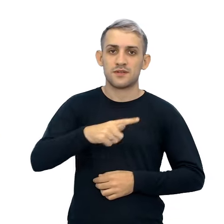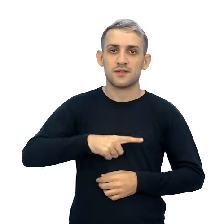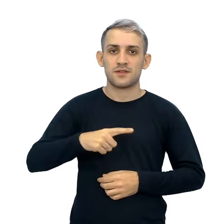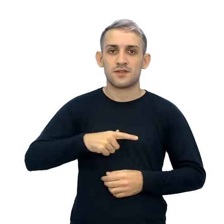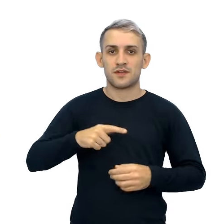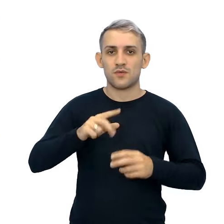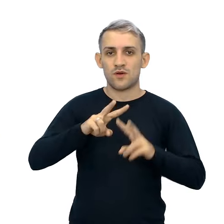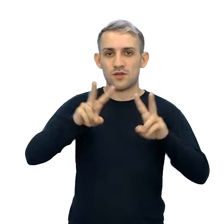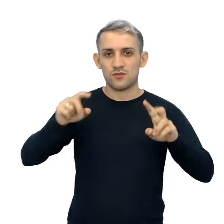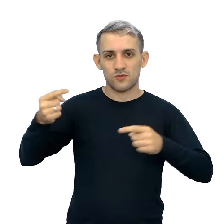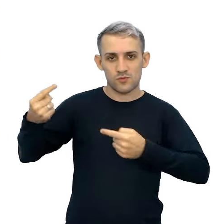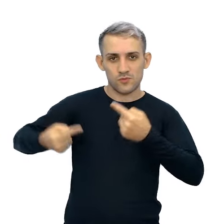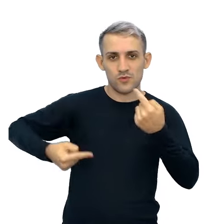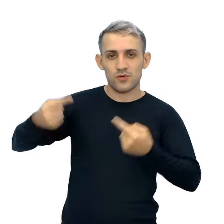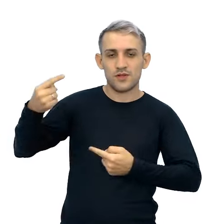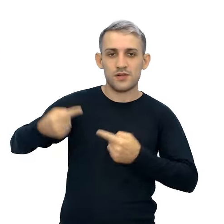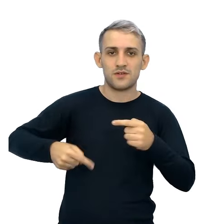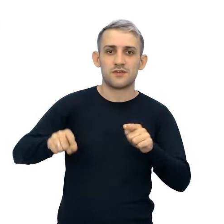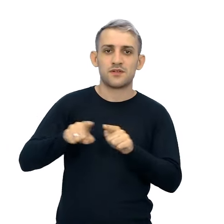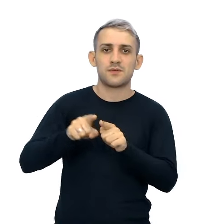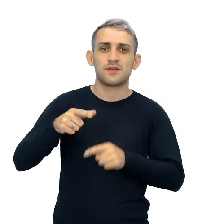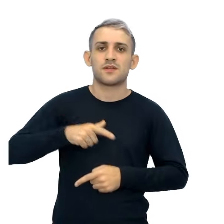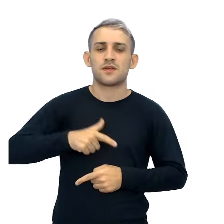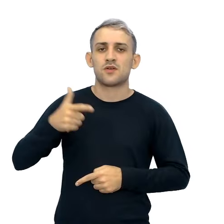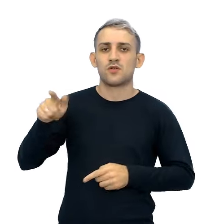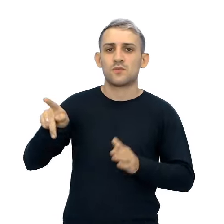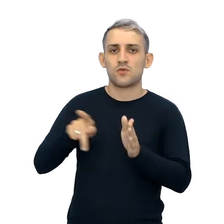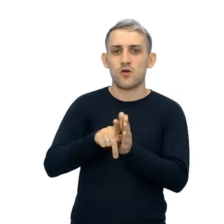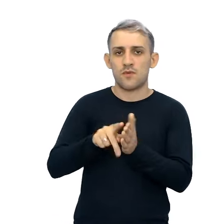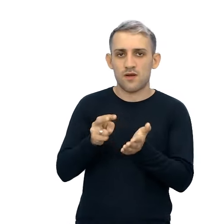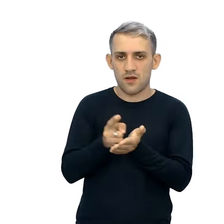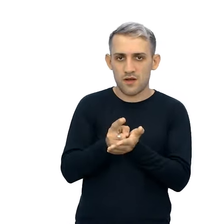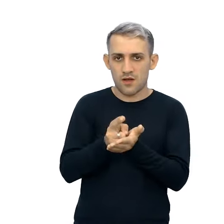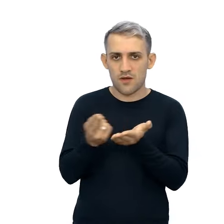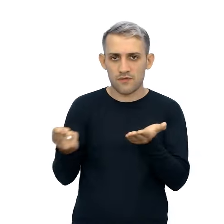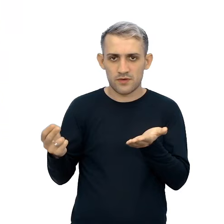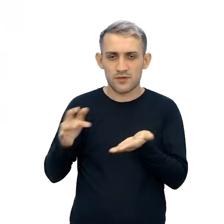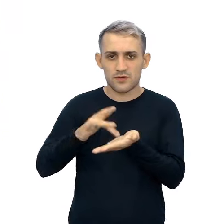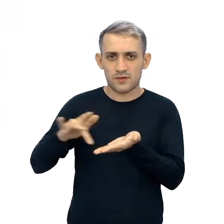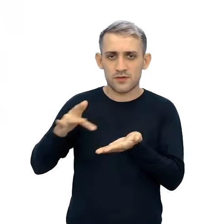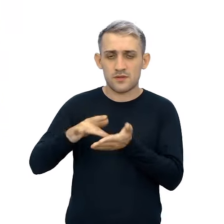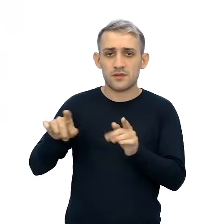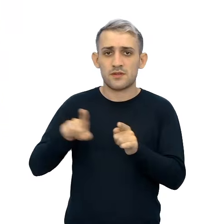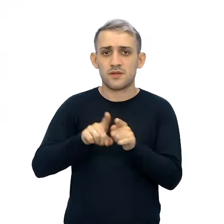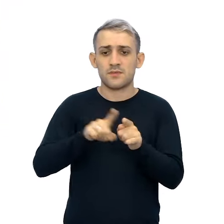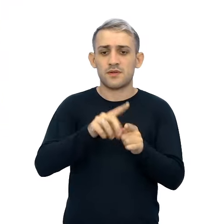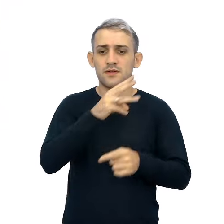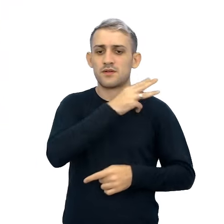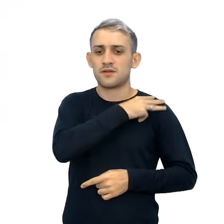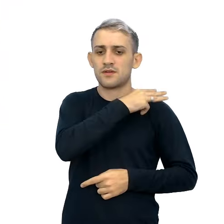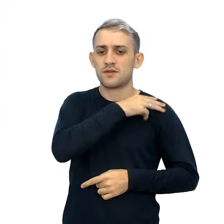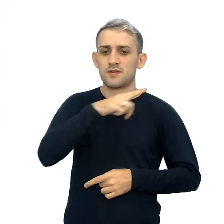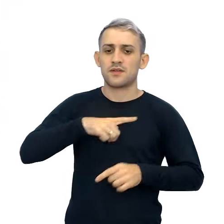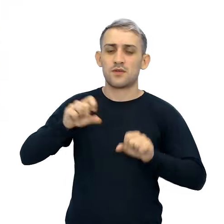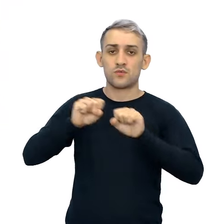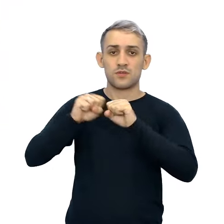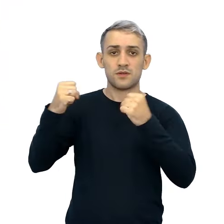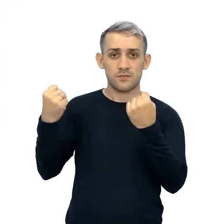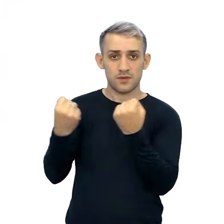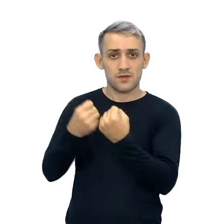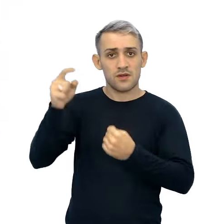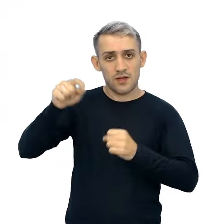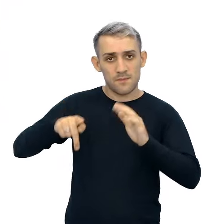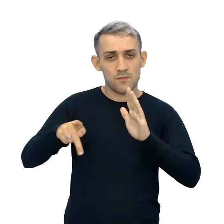crítica, a serem abrigadas em uma revista eletrônica, não é? E na terceira série, o seminário, que é um